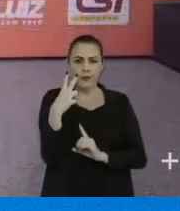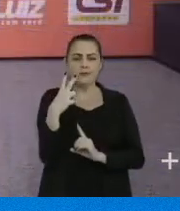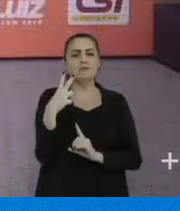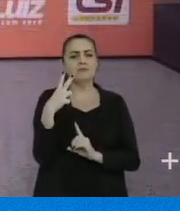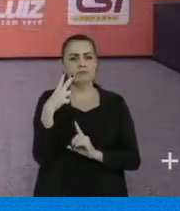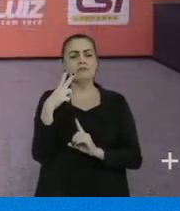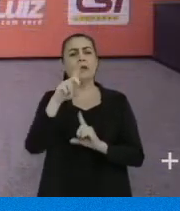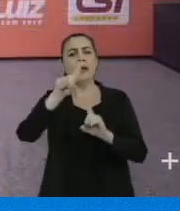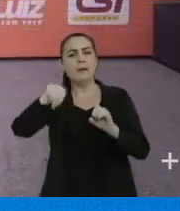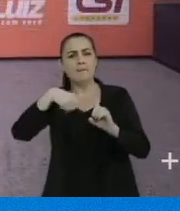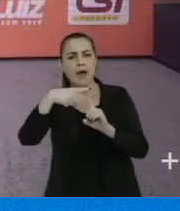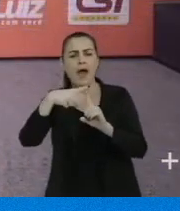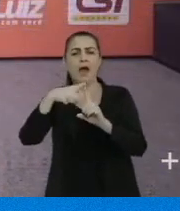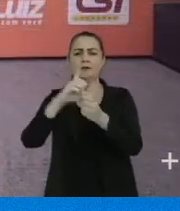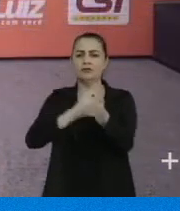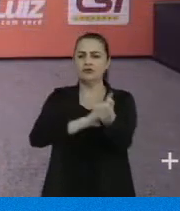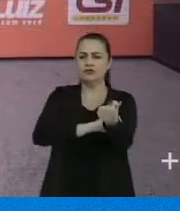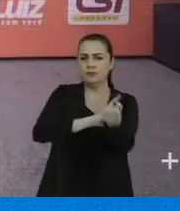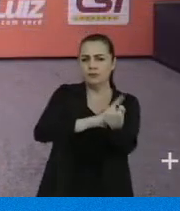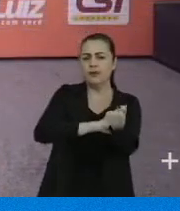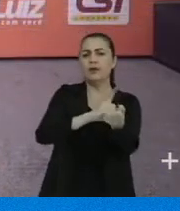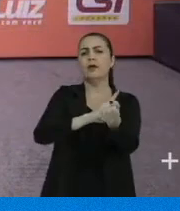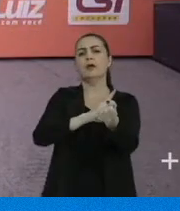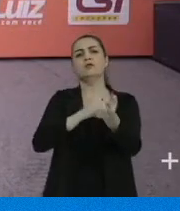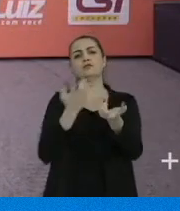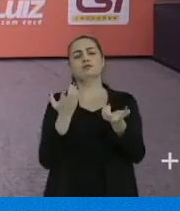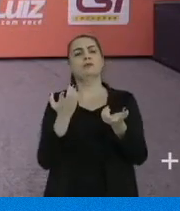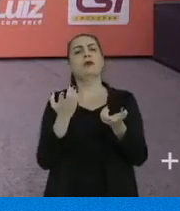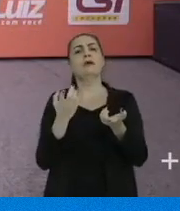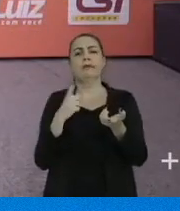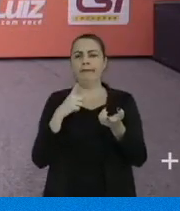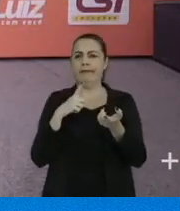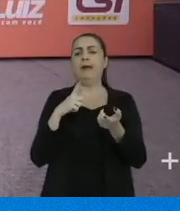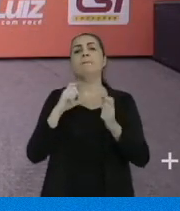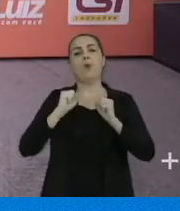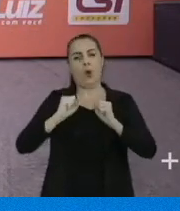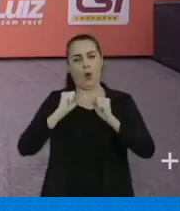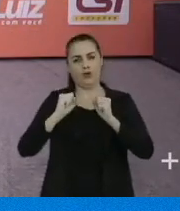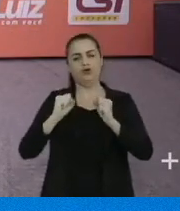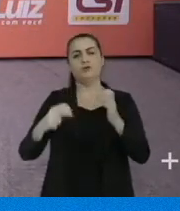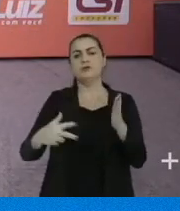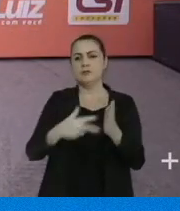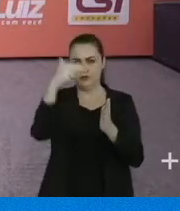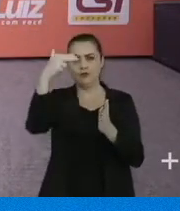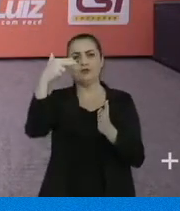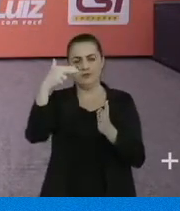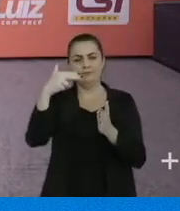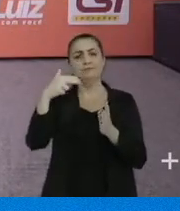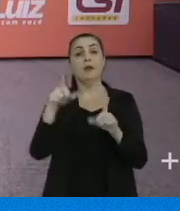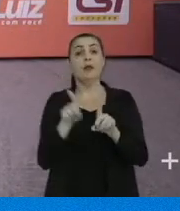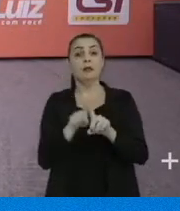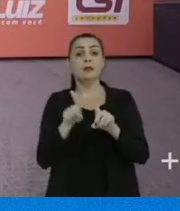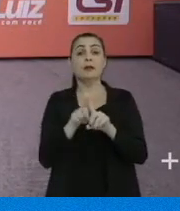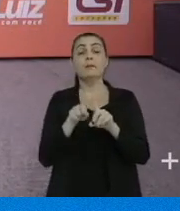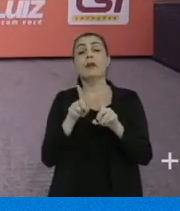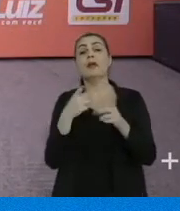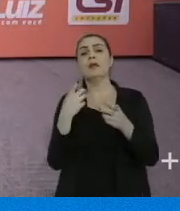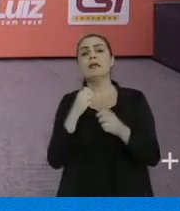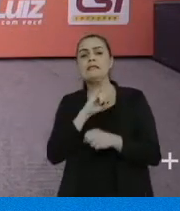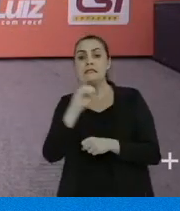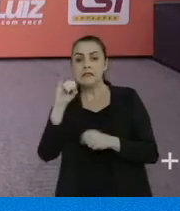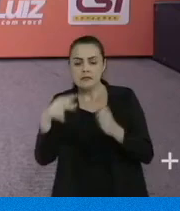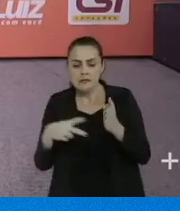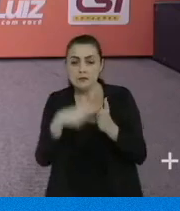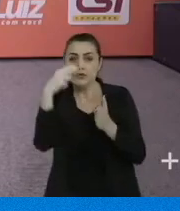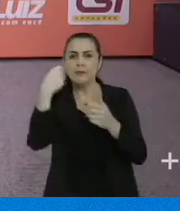ter uma indicação cirúrgica. Mas assim, o paciente que vai para a cirurgia, ele também precisa da mudança do estilo de